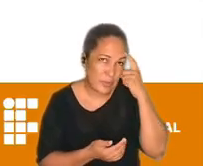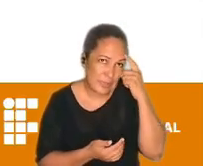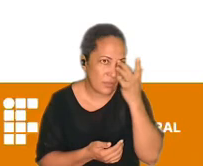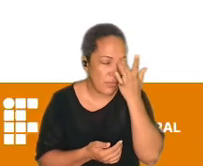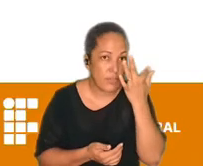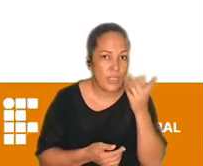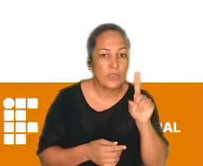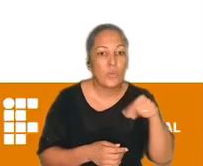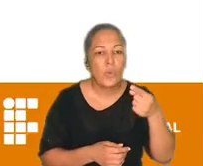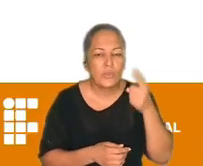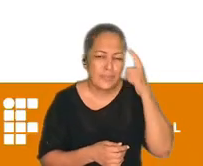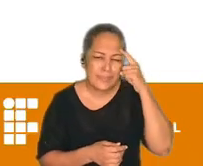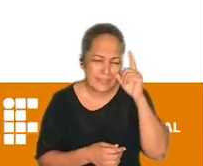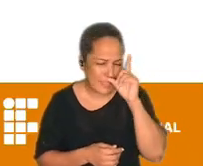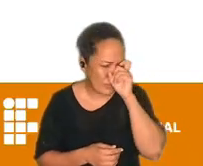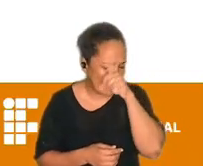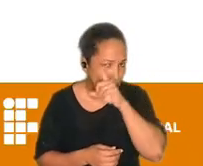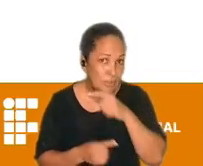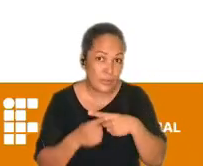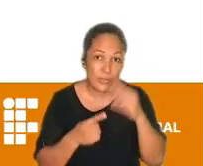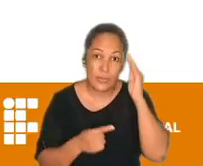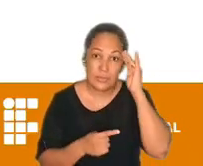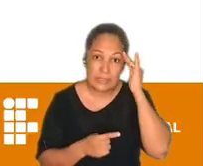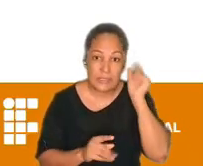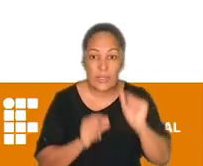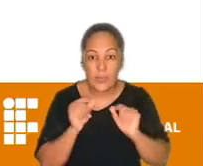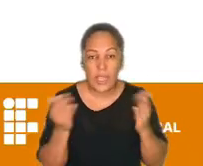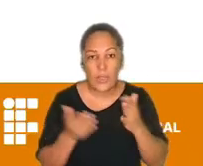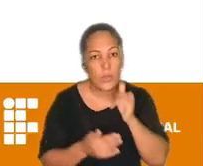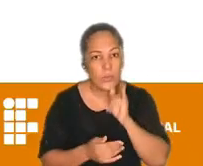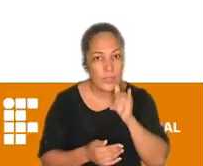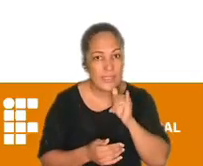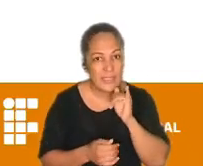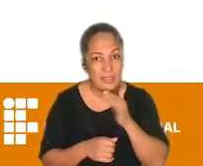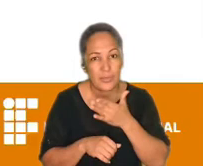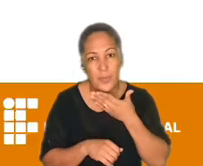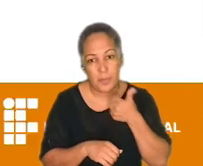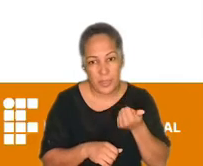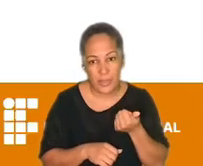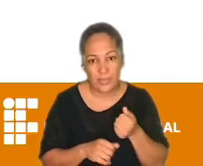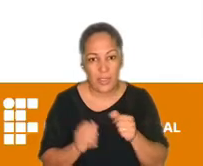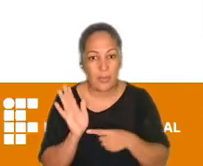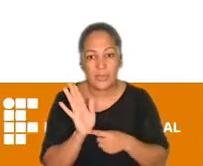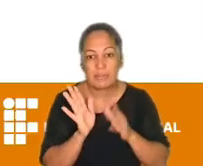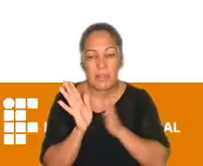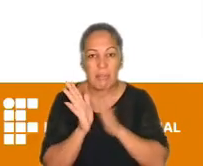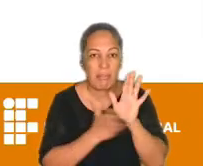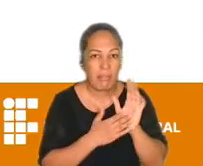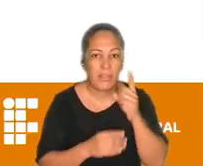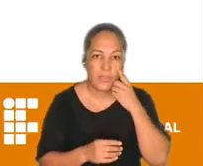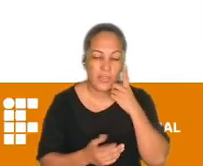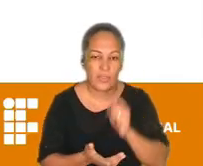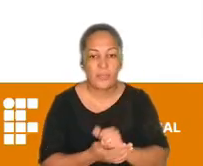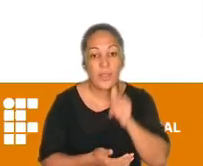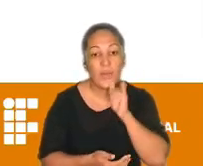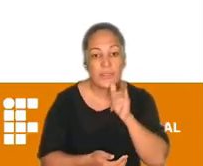mais complicado, mas vamos tentar entender aqui agora. Vamos a um exemplo mais prático, em vez de ficar mostrando as mãozinhas, tá? Olha só esse exemplo. Então, eu tenho